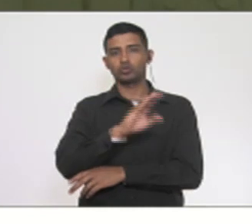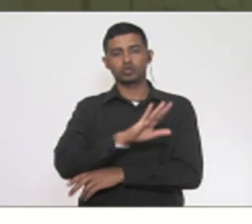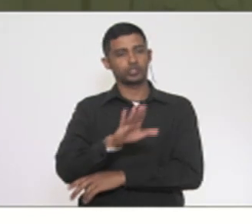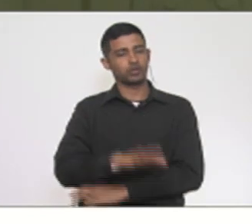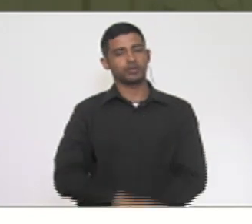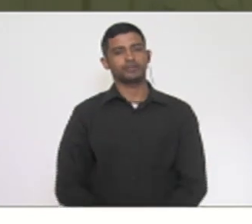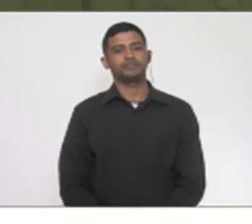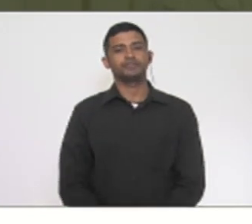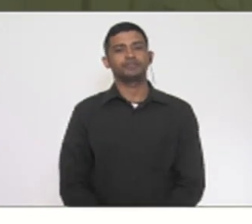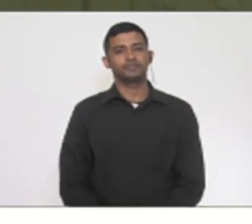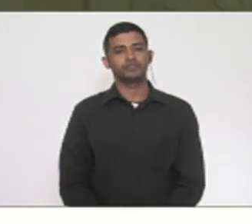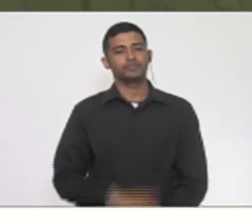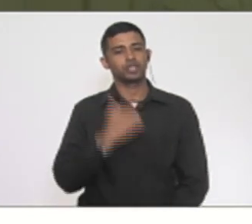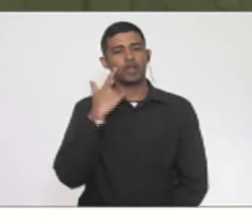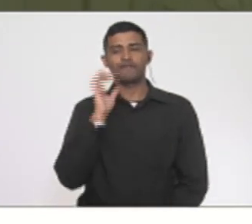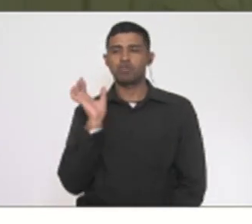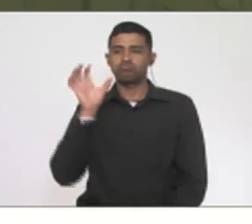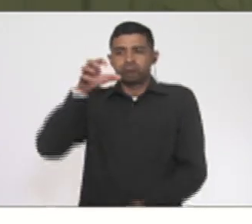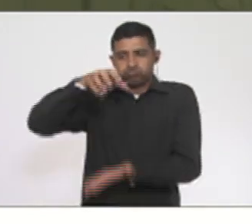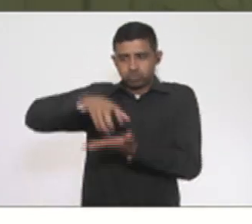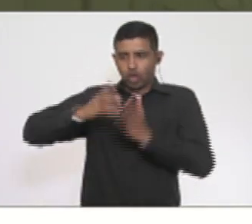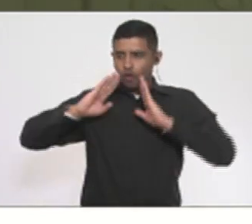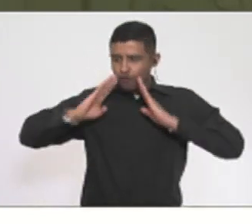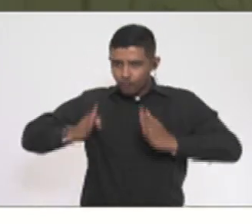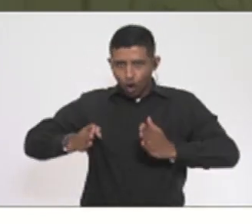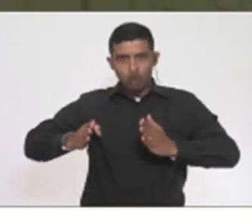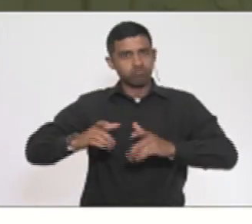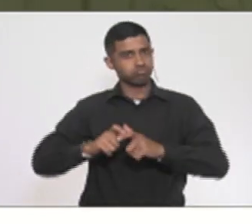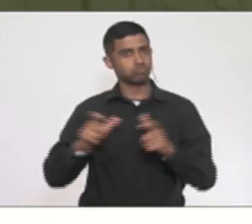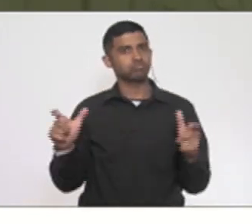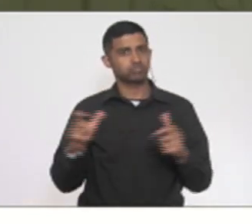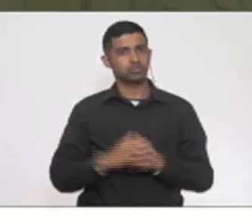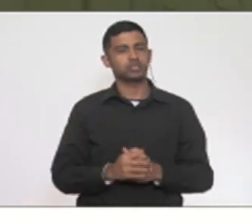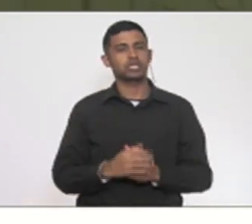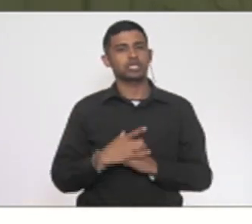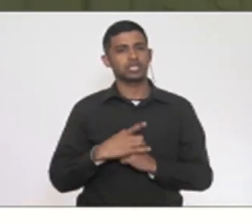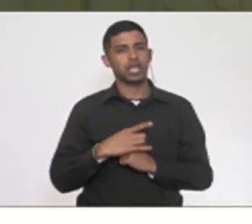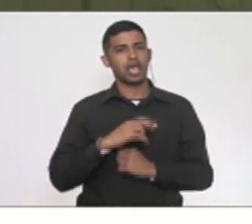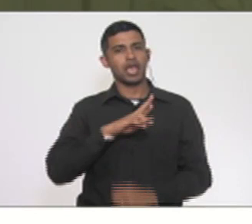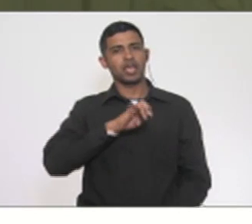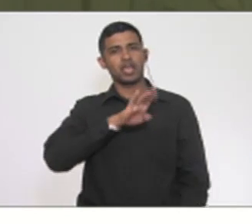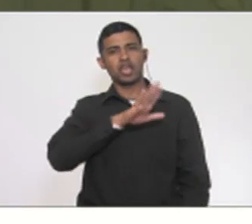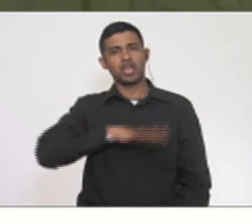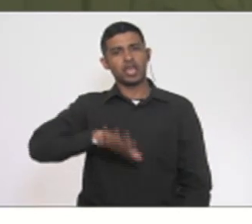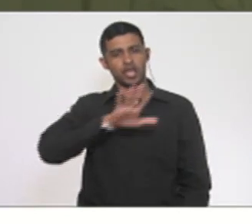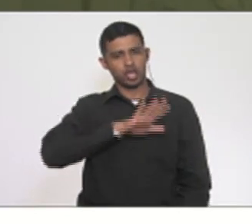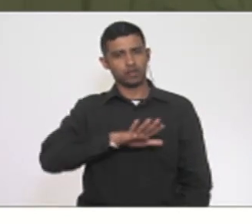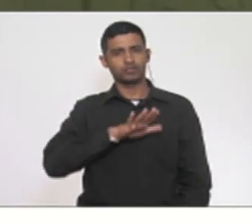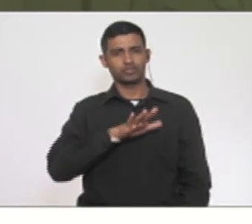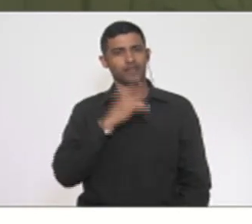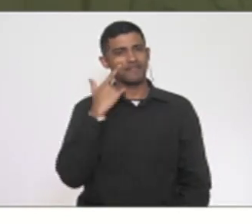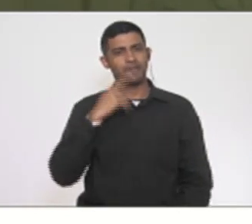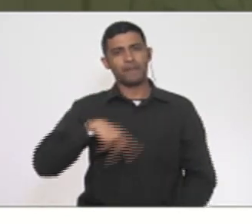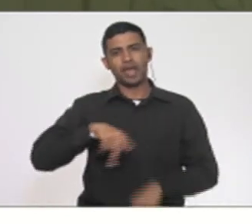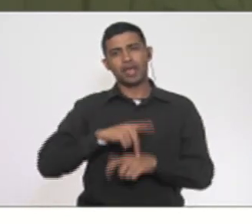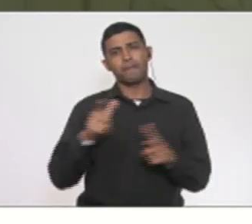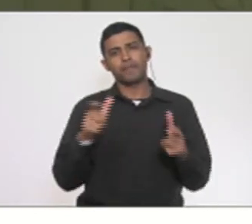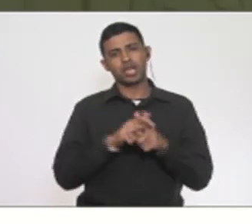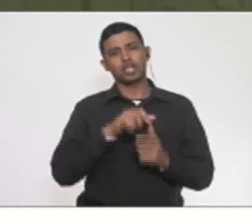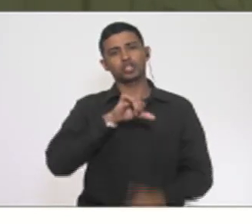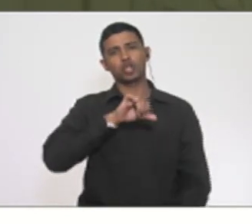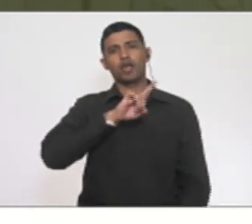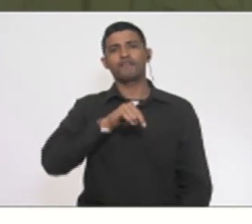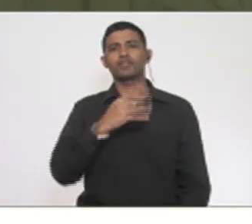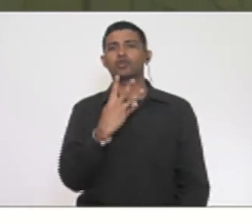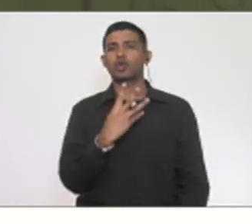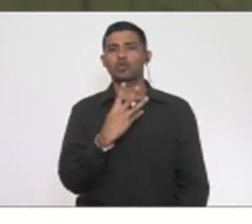que isso. Então, é uma concentração de mercado muito grande. A rede de transporte, para um país do tamanho do nosso, é pequena, ela tem 9,4